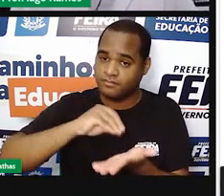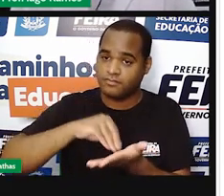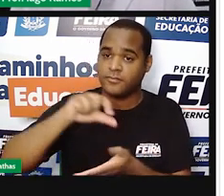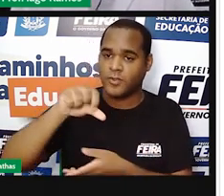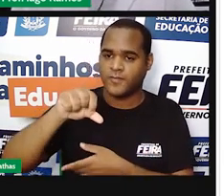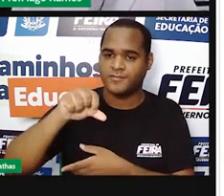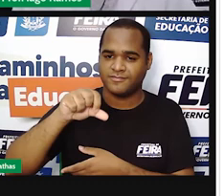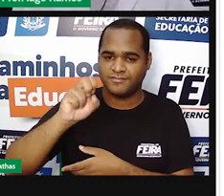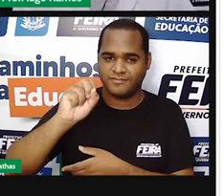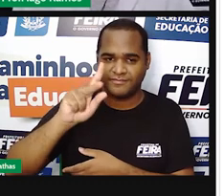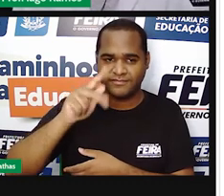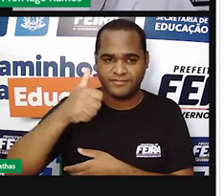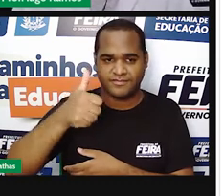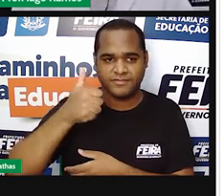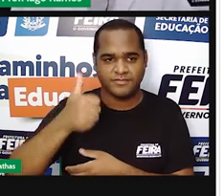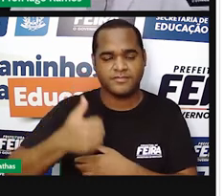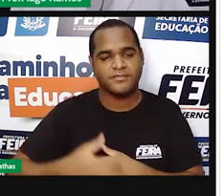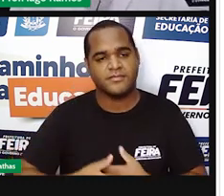9